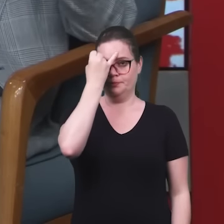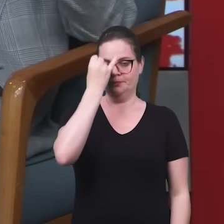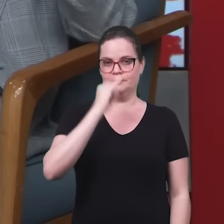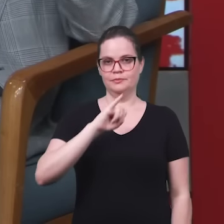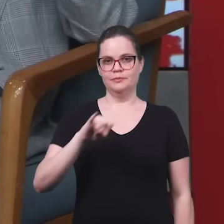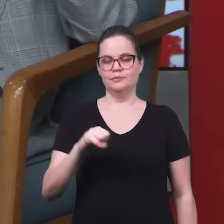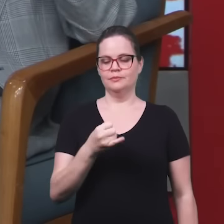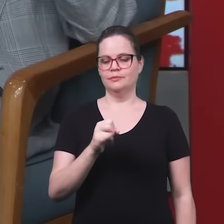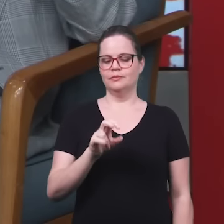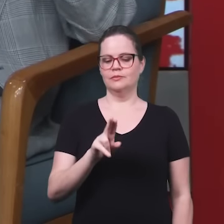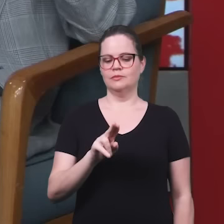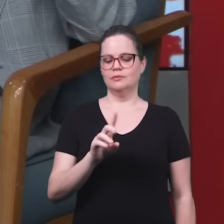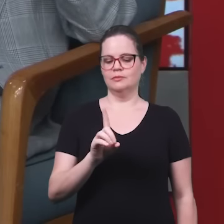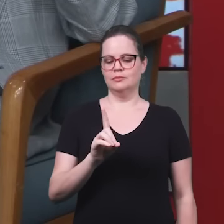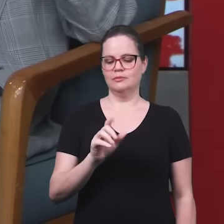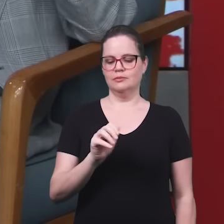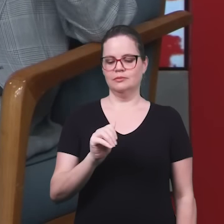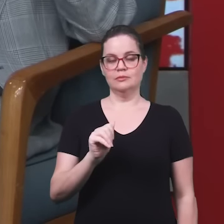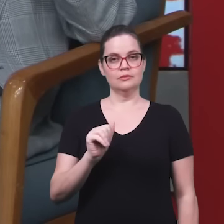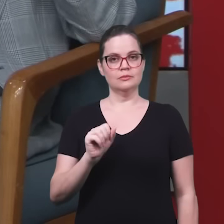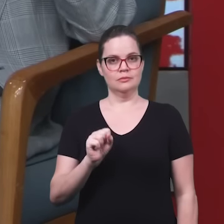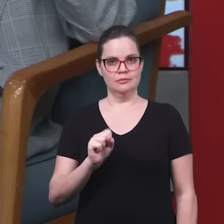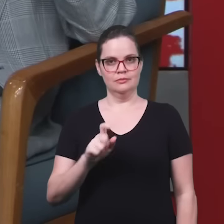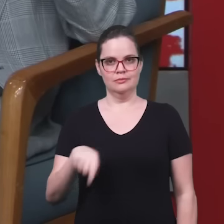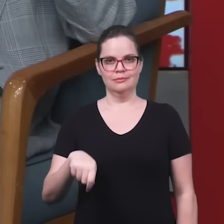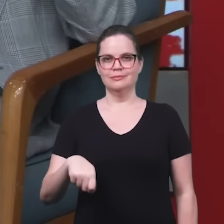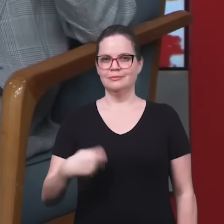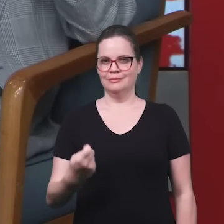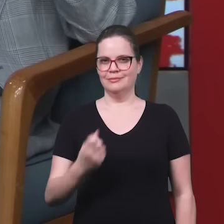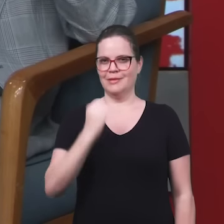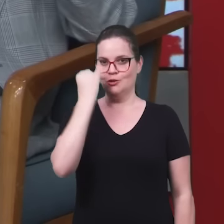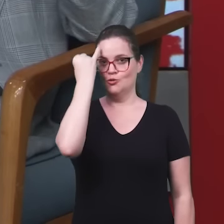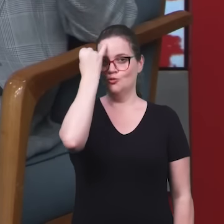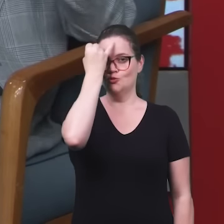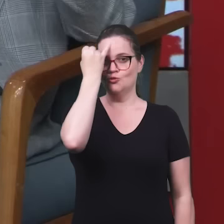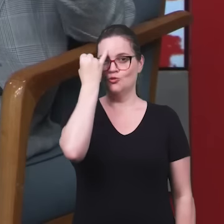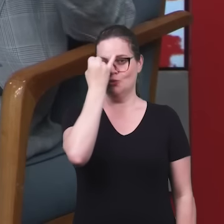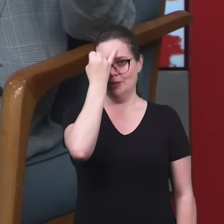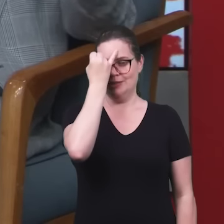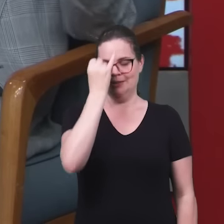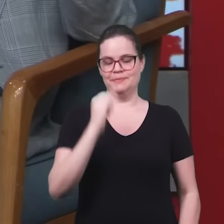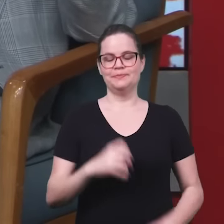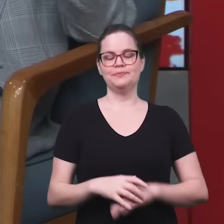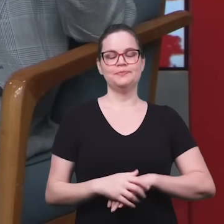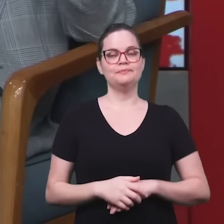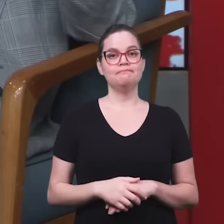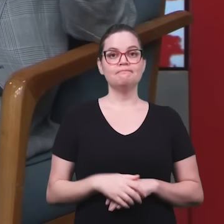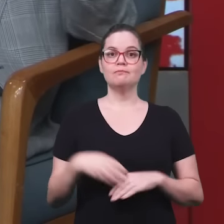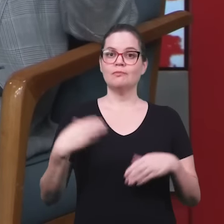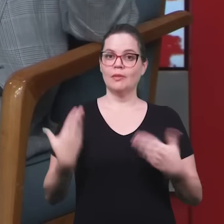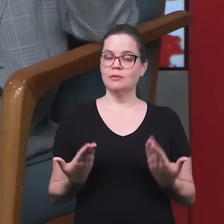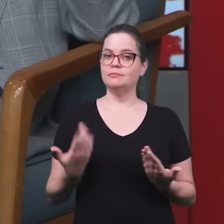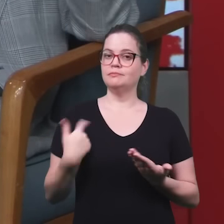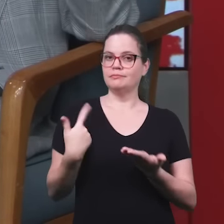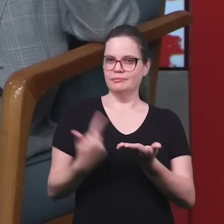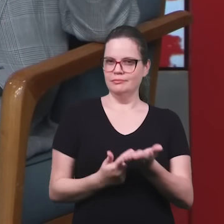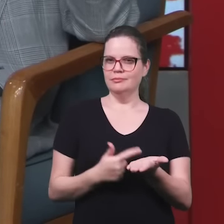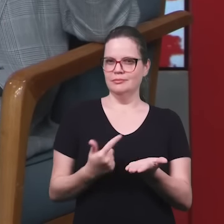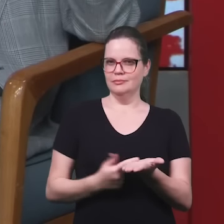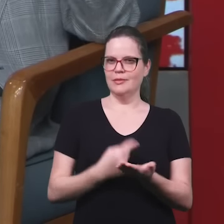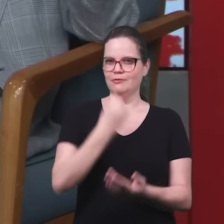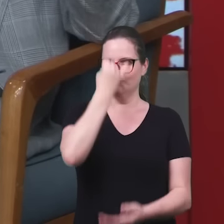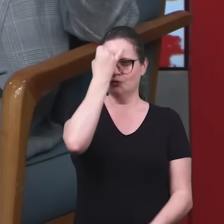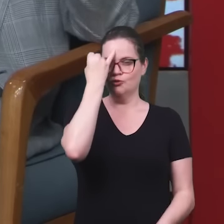de Judas é, de certa forma, todo esse processo que